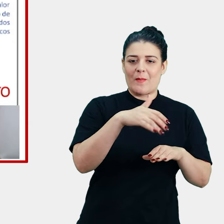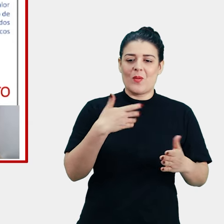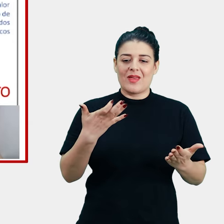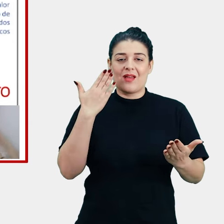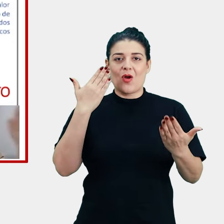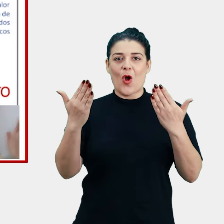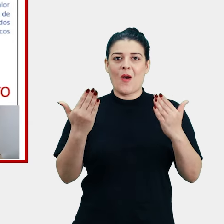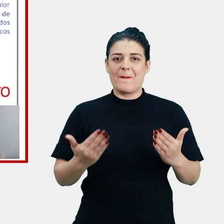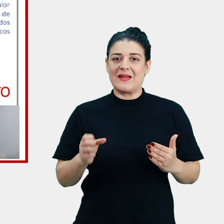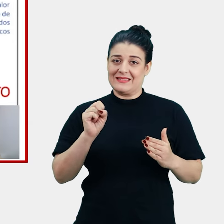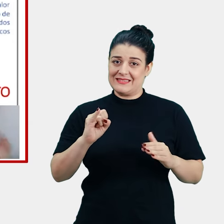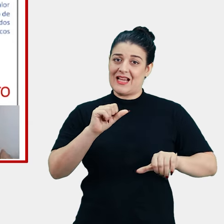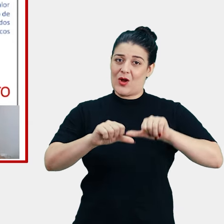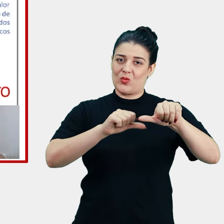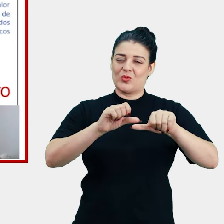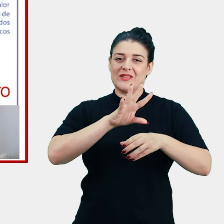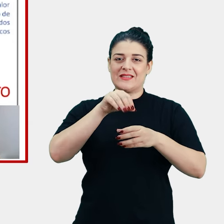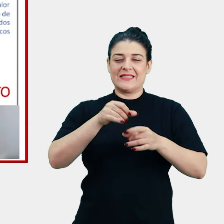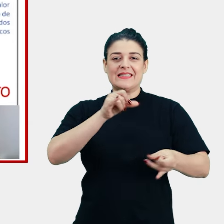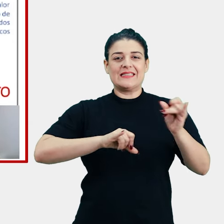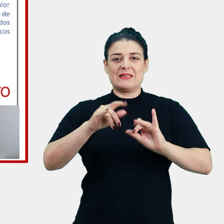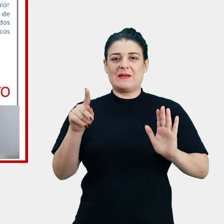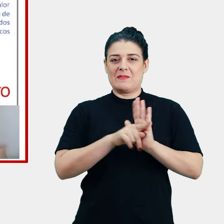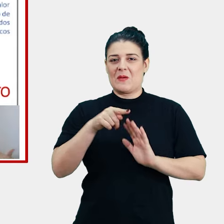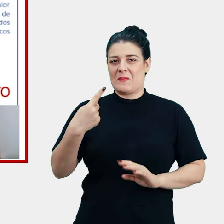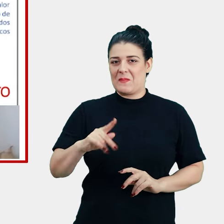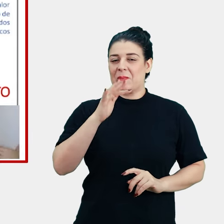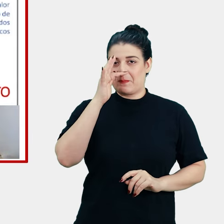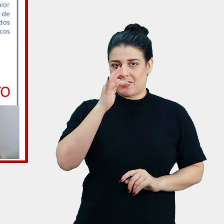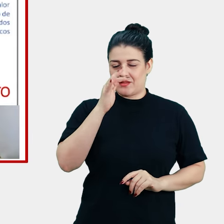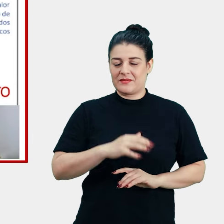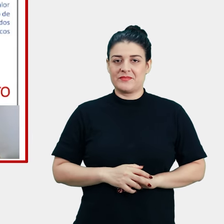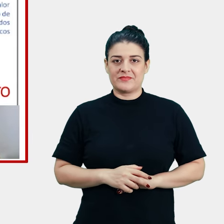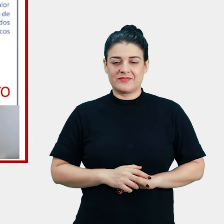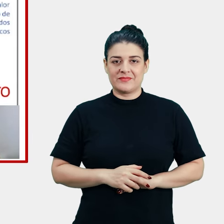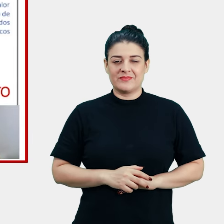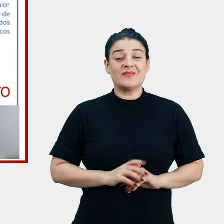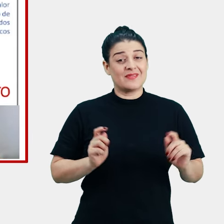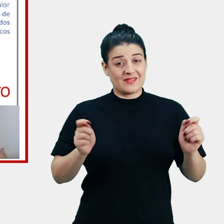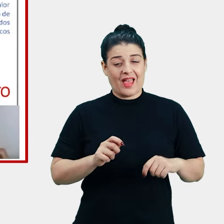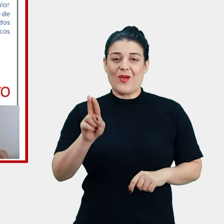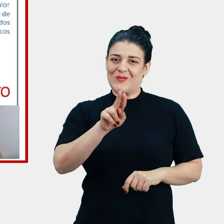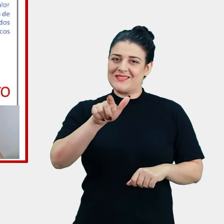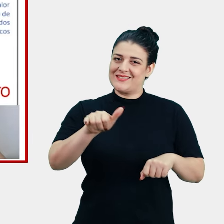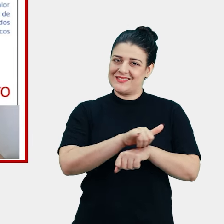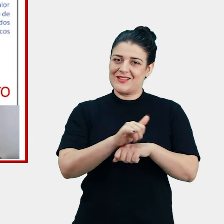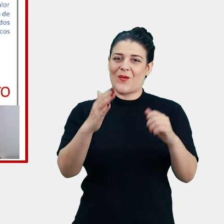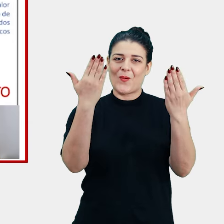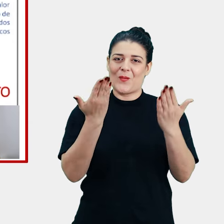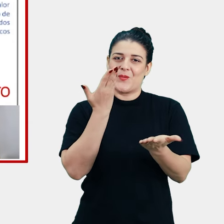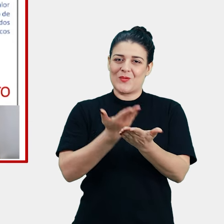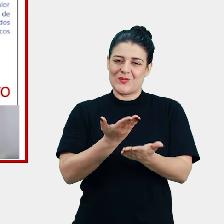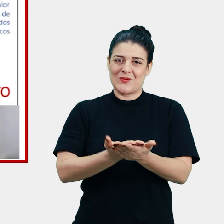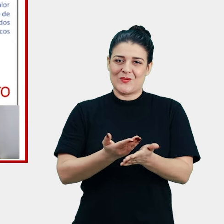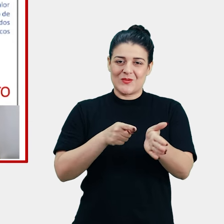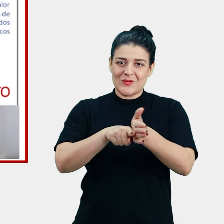verificar se há uma alteração da composição química. Então, a gente pode utilizar esse tipo de ferramenta para fazer esse estudo